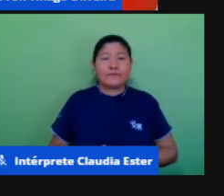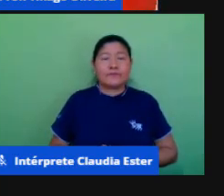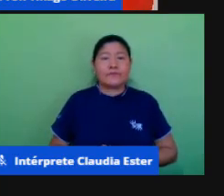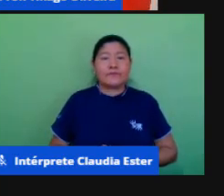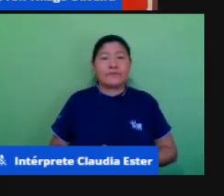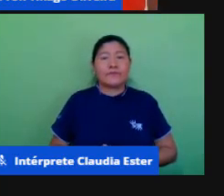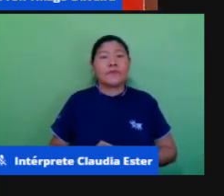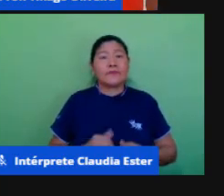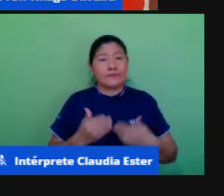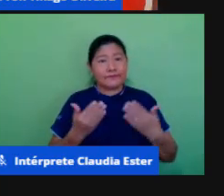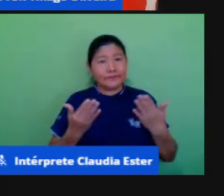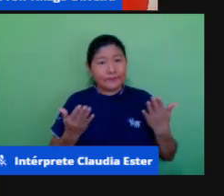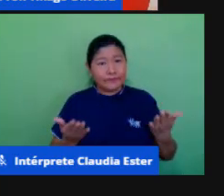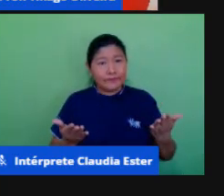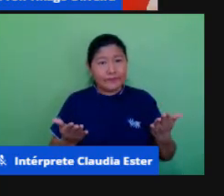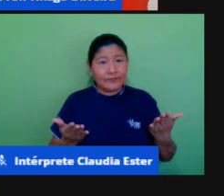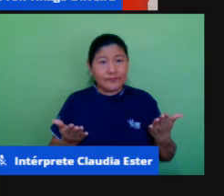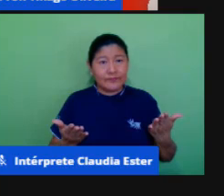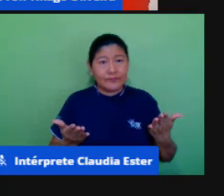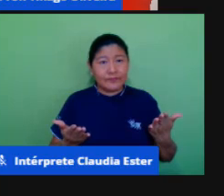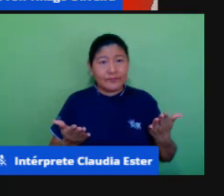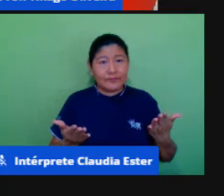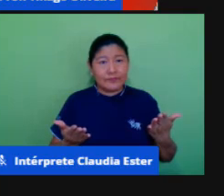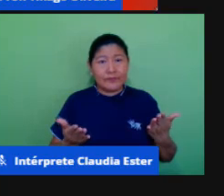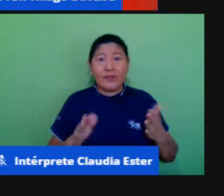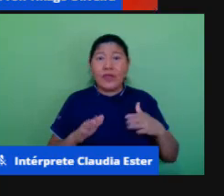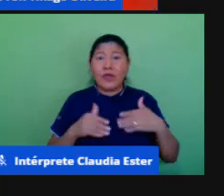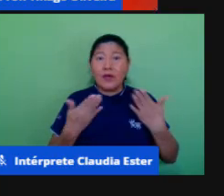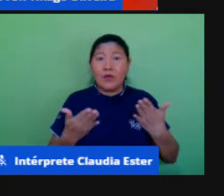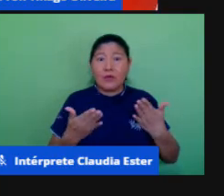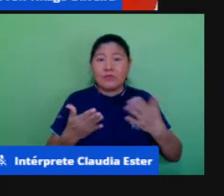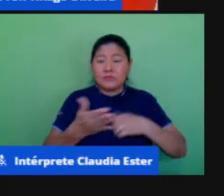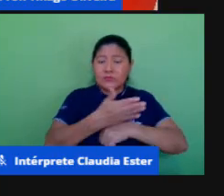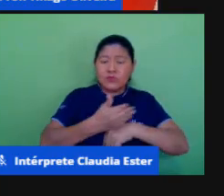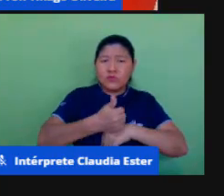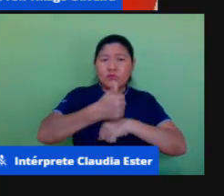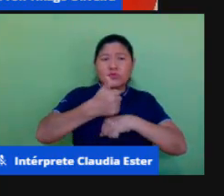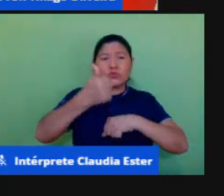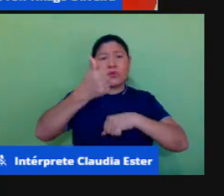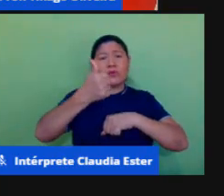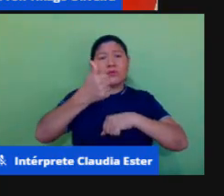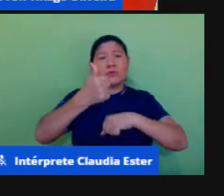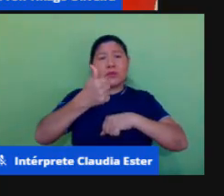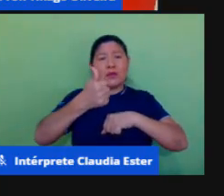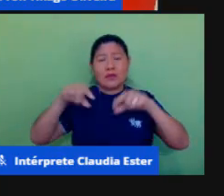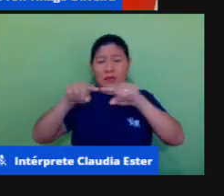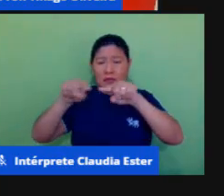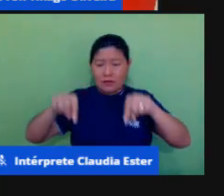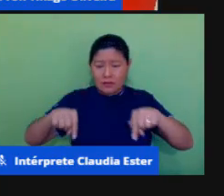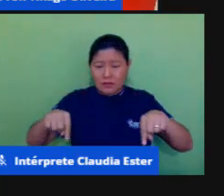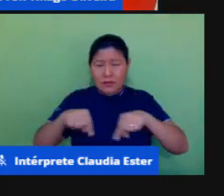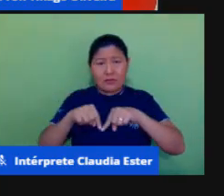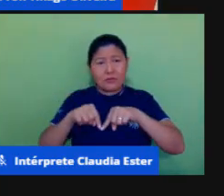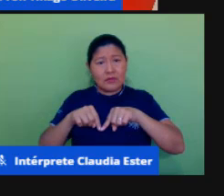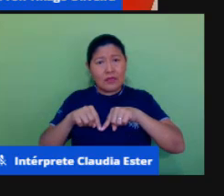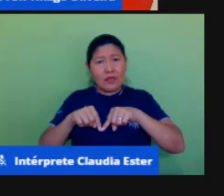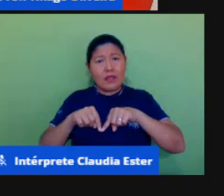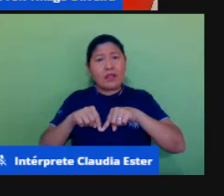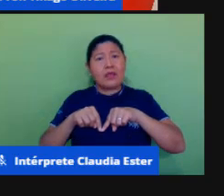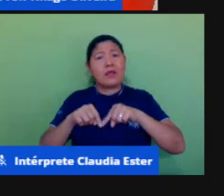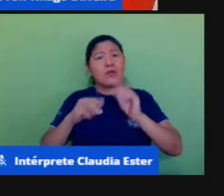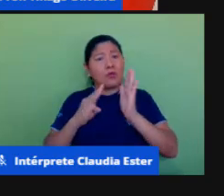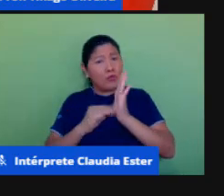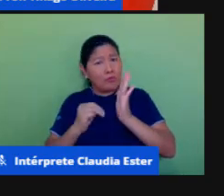Então, eu tenho aí quais os benefícios dessa sala de aula invertida, desse método.